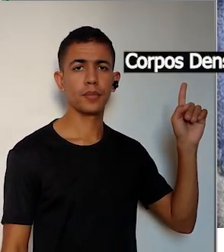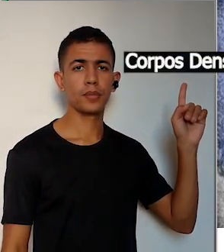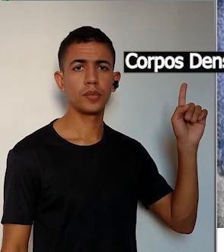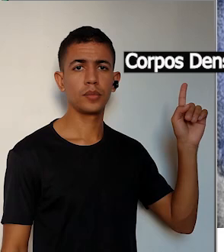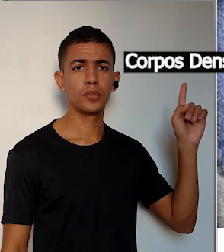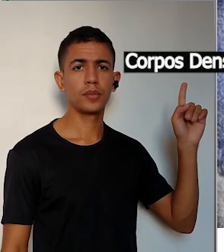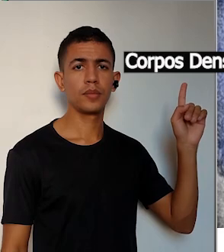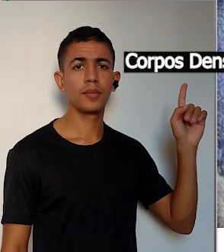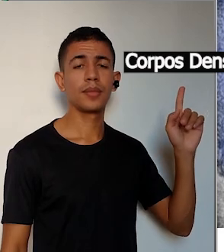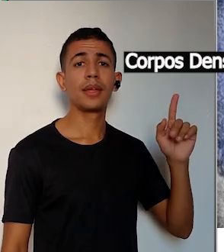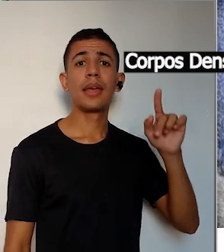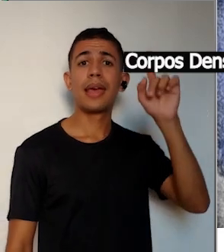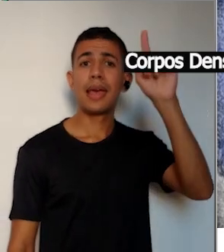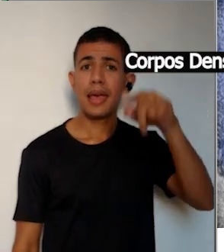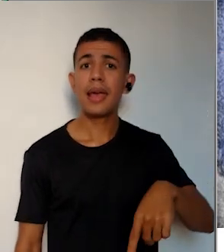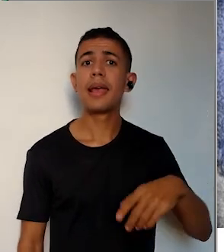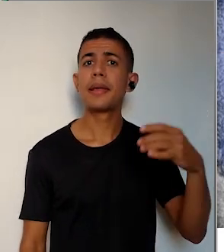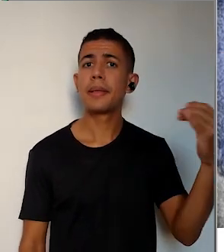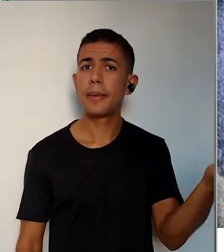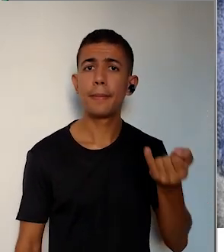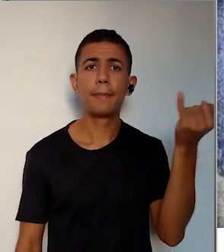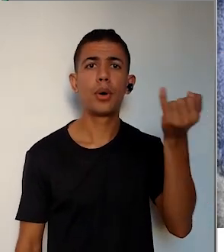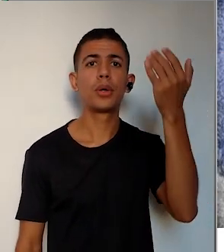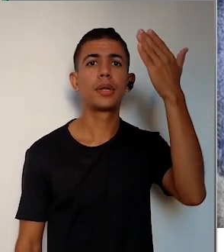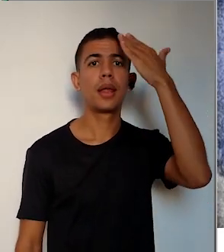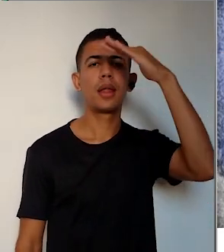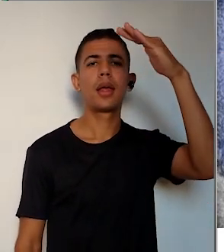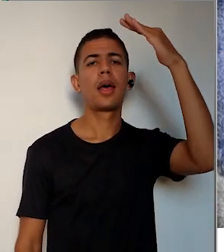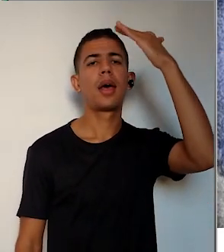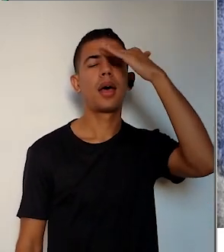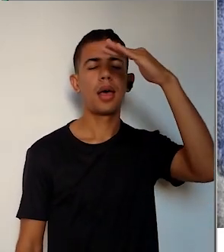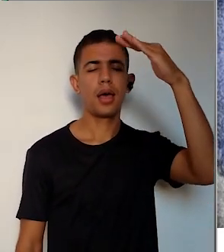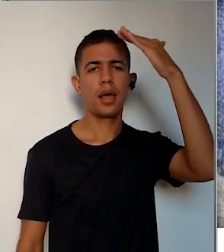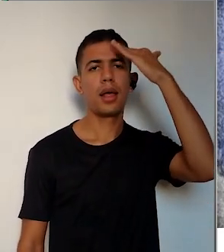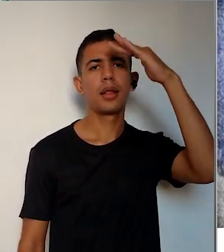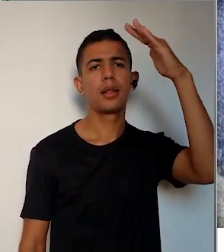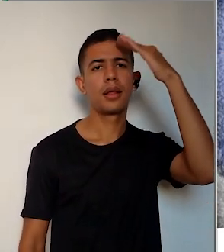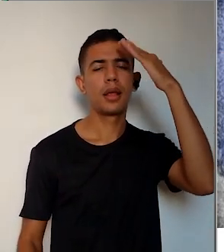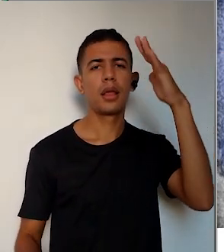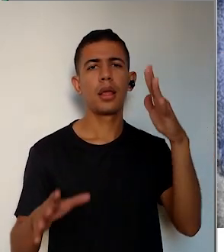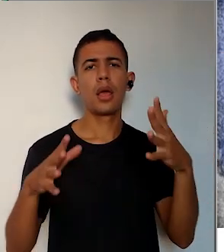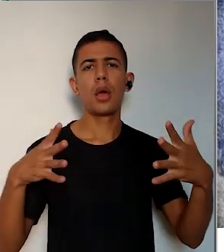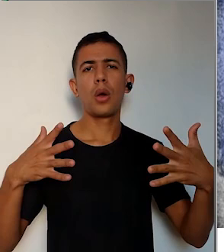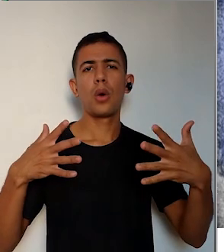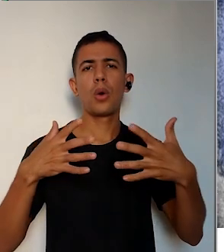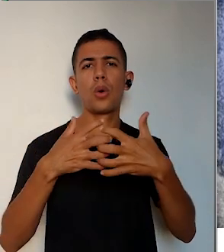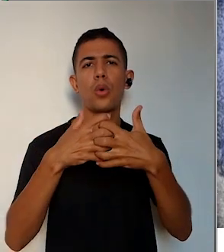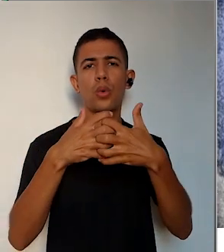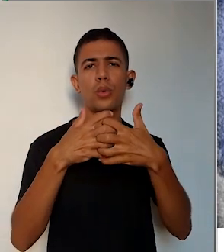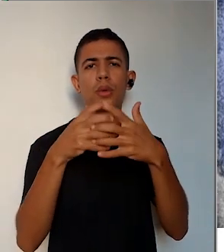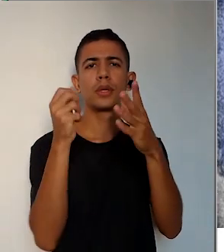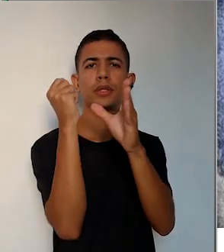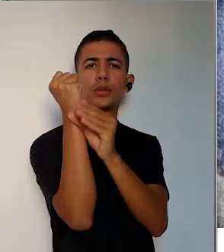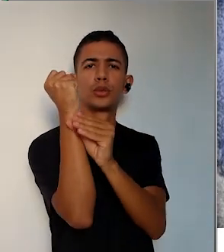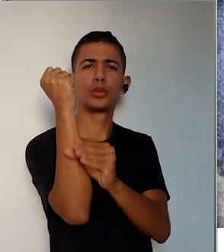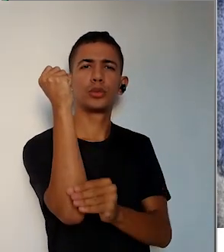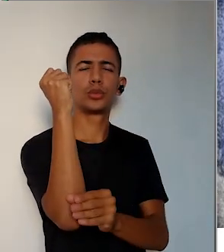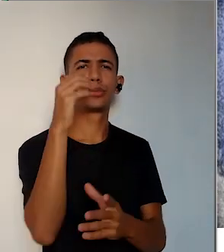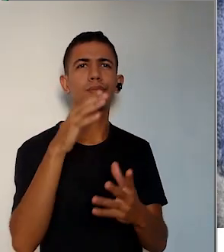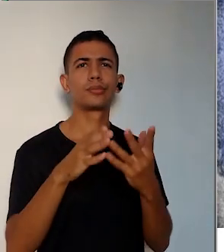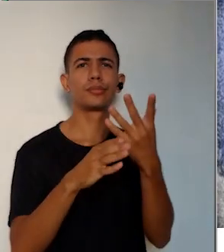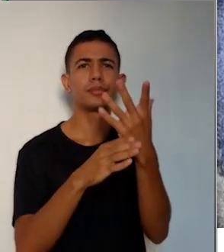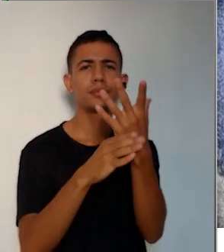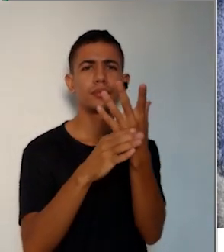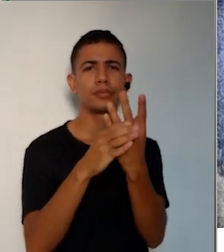pinocitoses, corpos densos, são importantes para o entendimento da contração